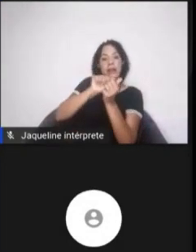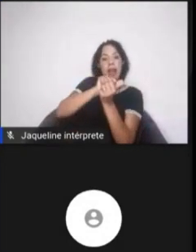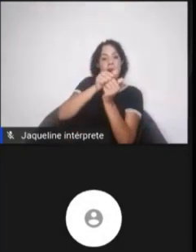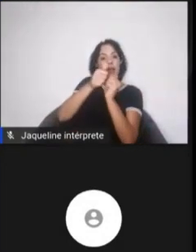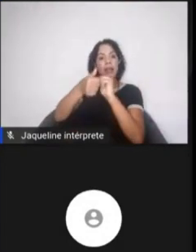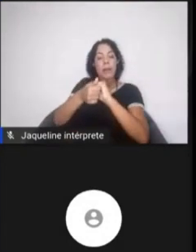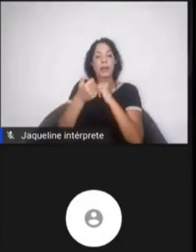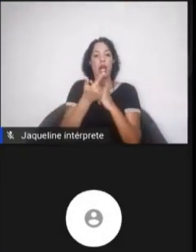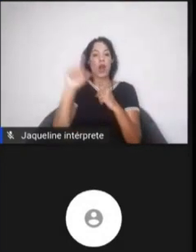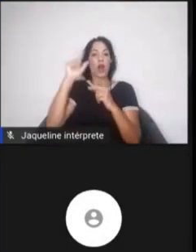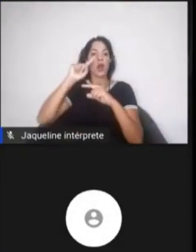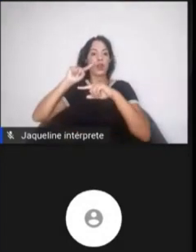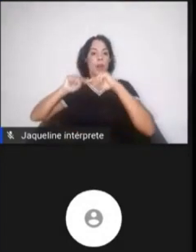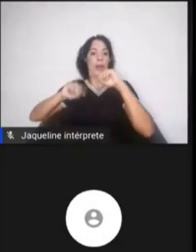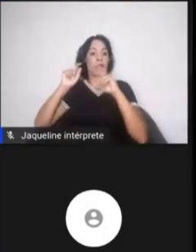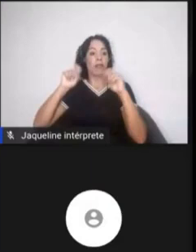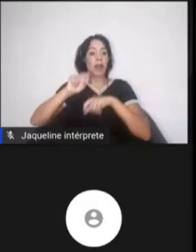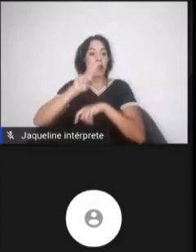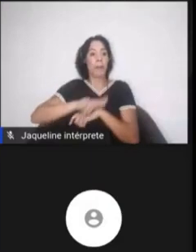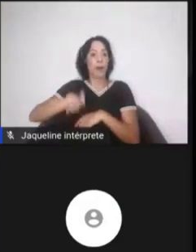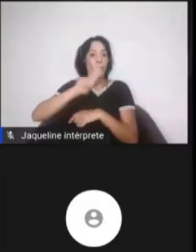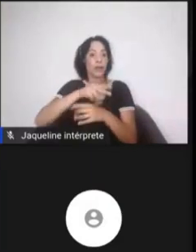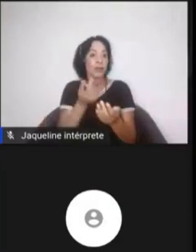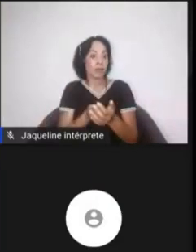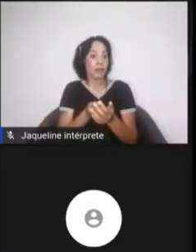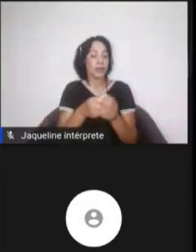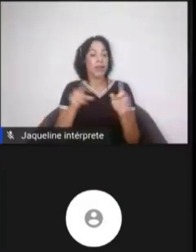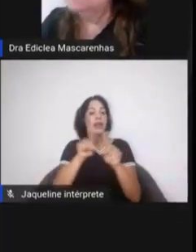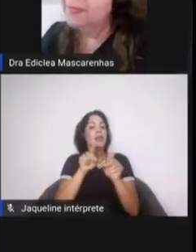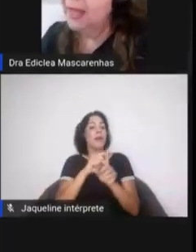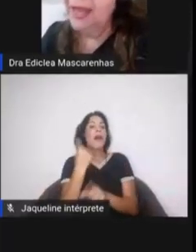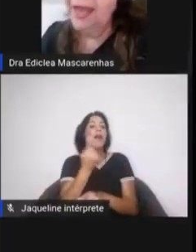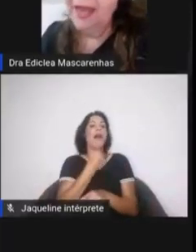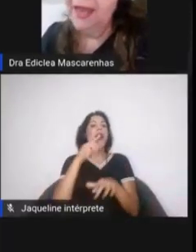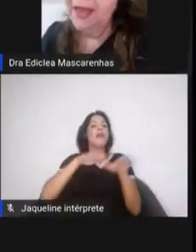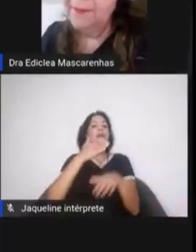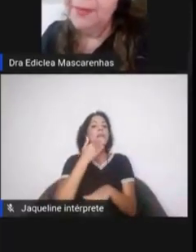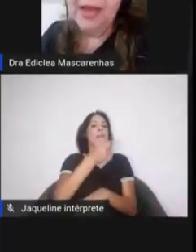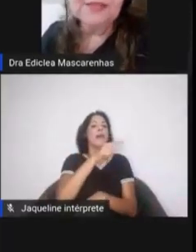ou quando trabalhamos, pedimos à mãe que traga